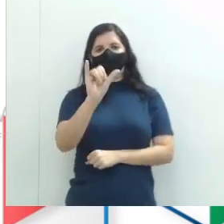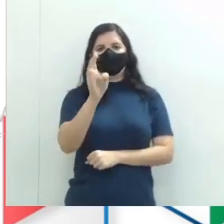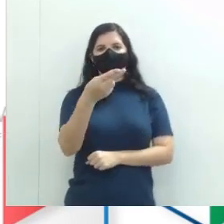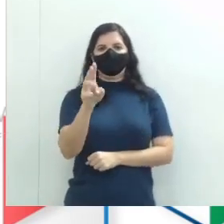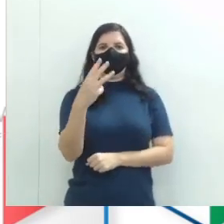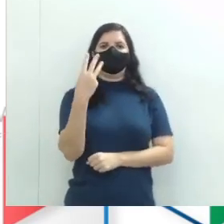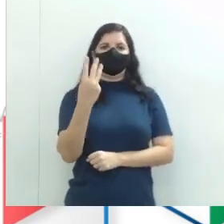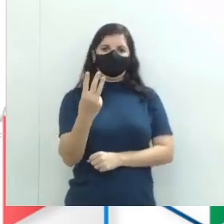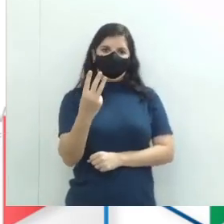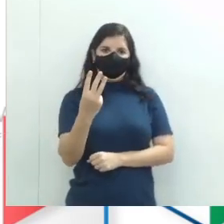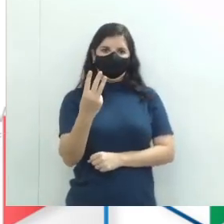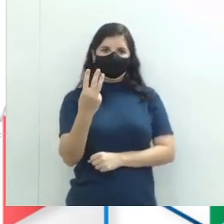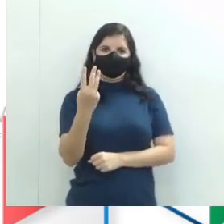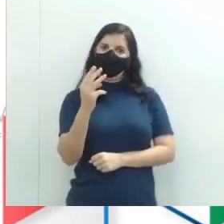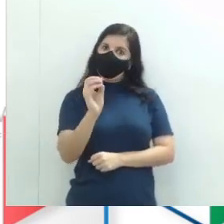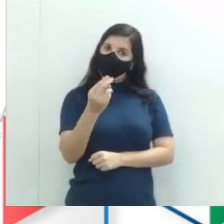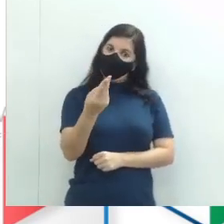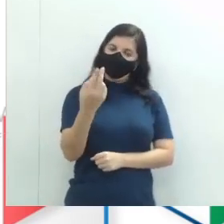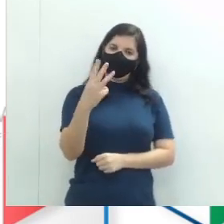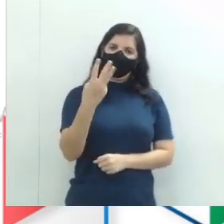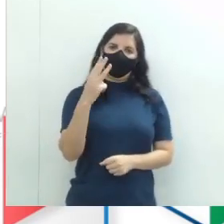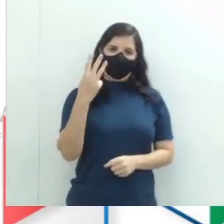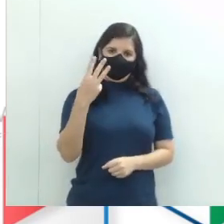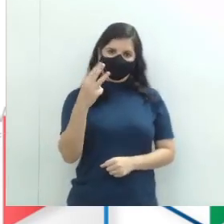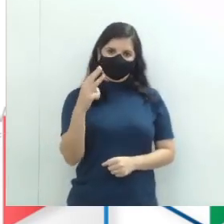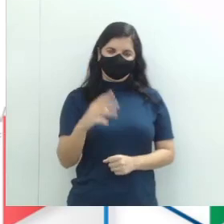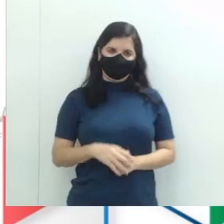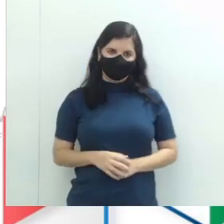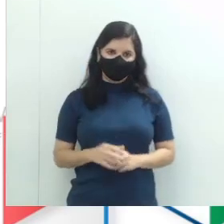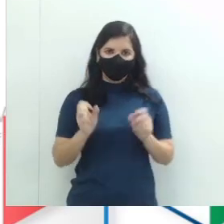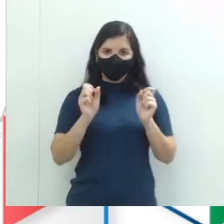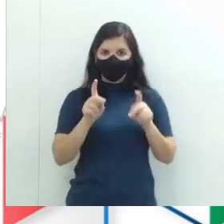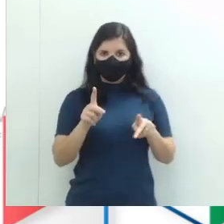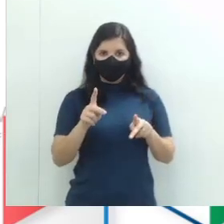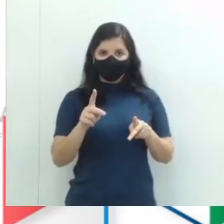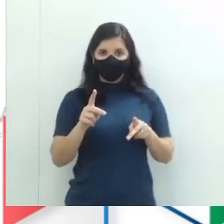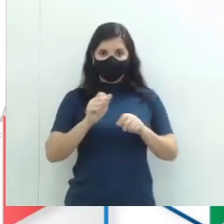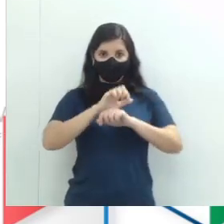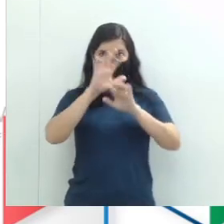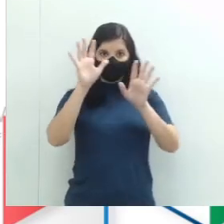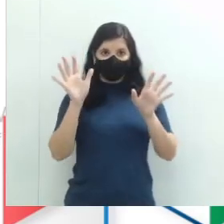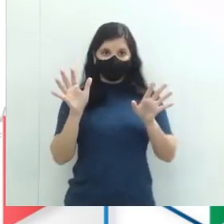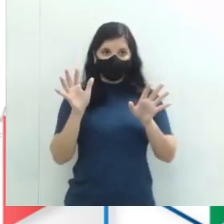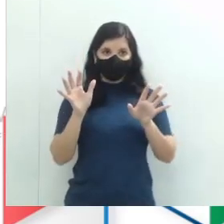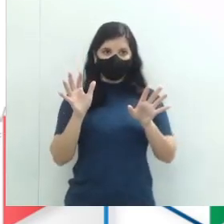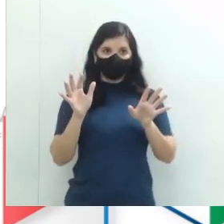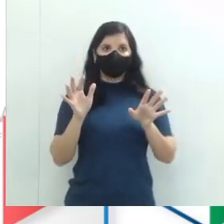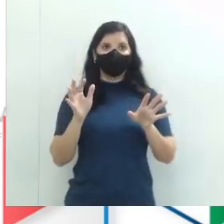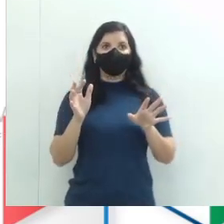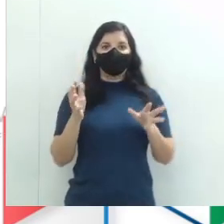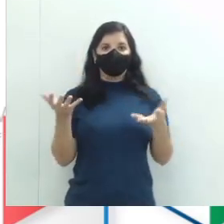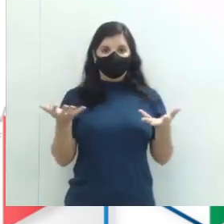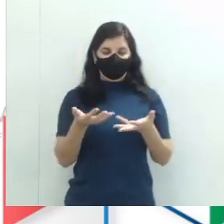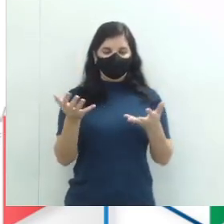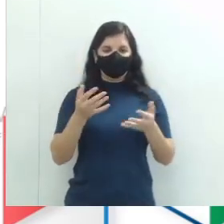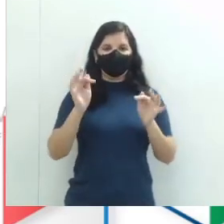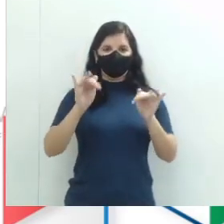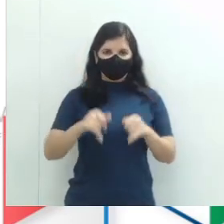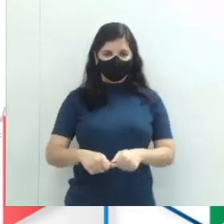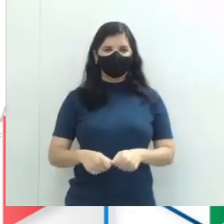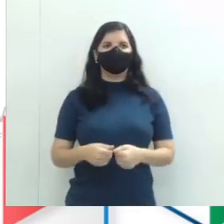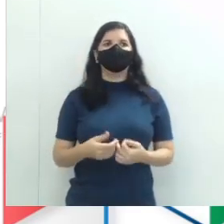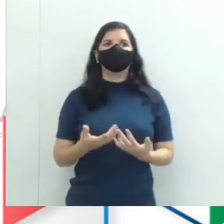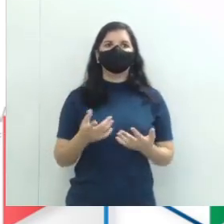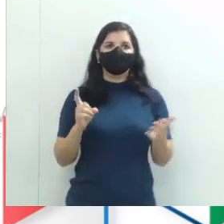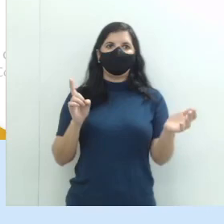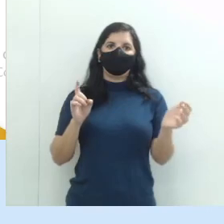a 3, ou R$ 3. Ok? Ficou claro? Vamos lá então, que a gente está chegando já no finalzinho. Eu vou